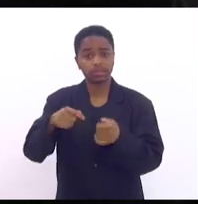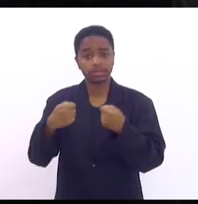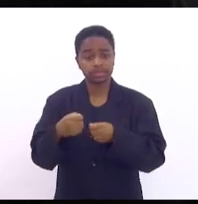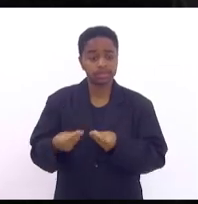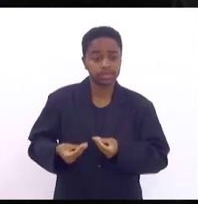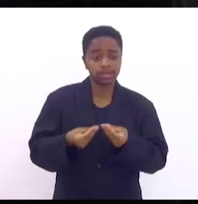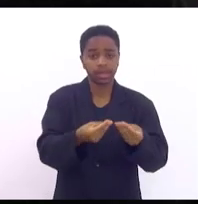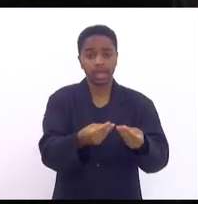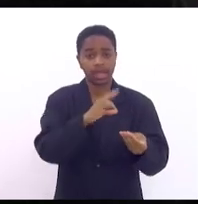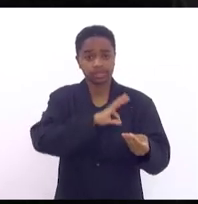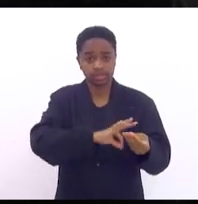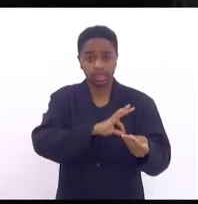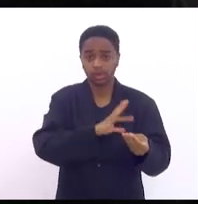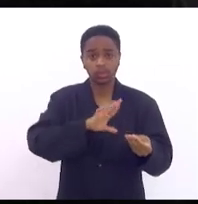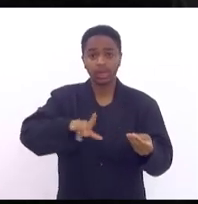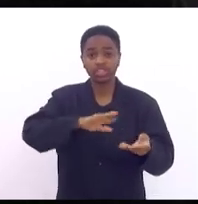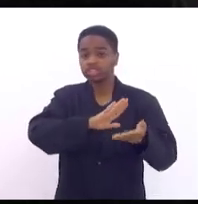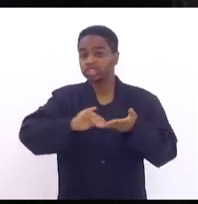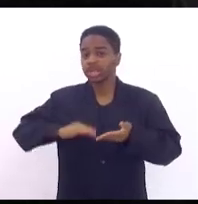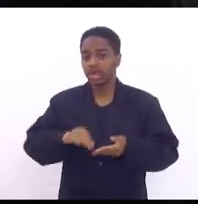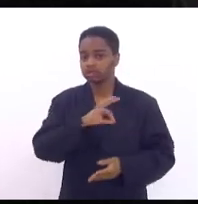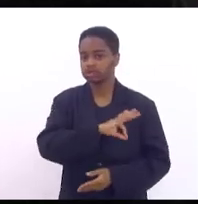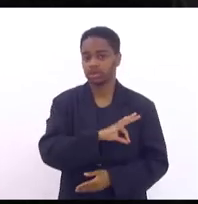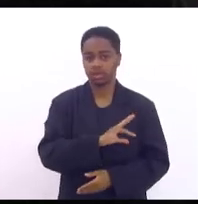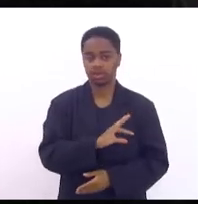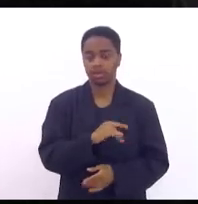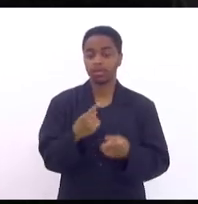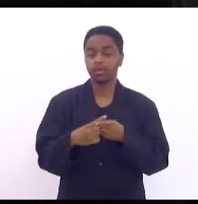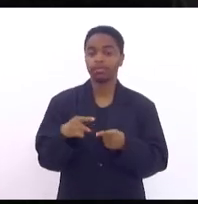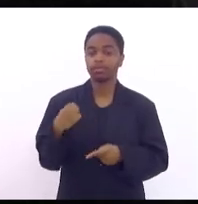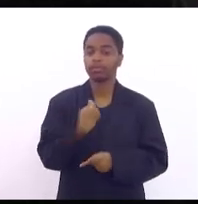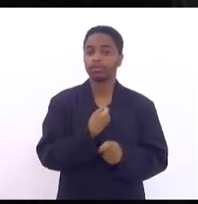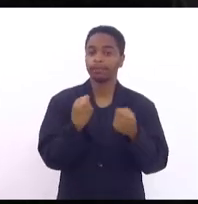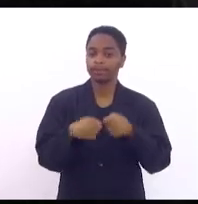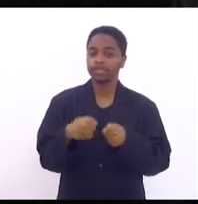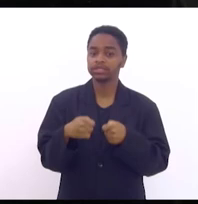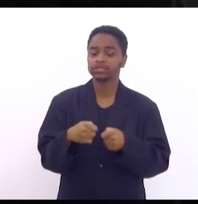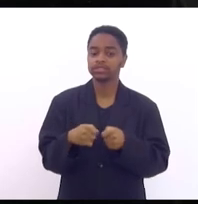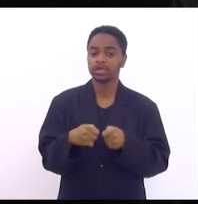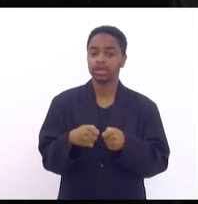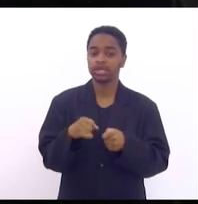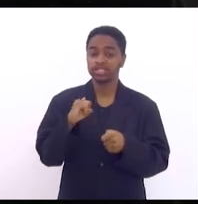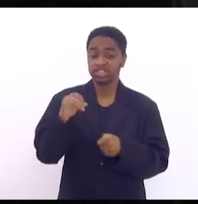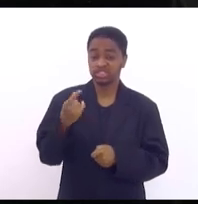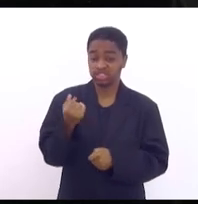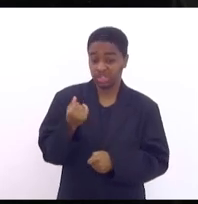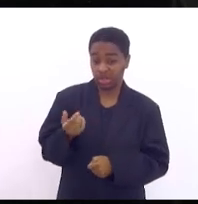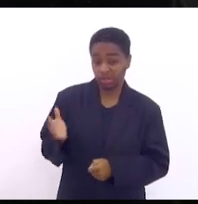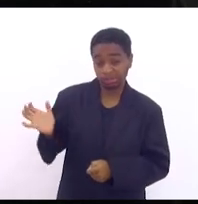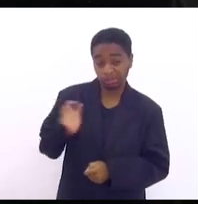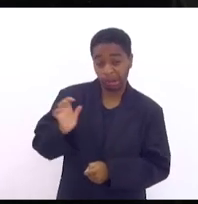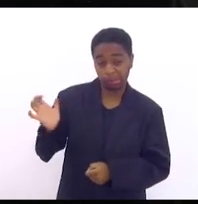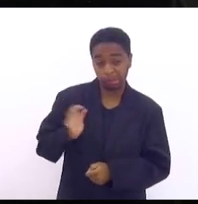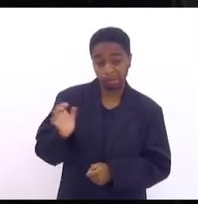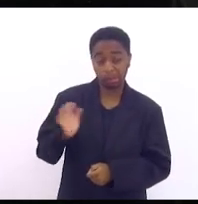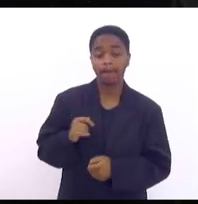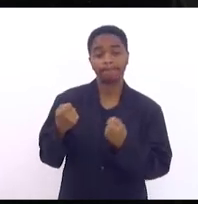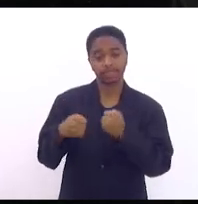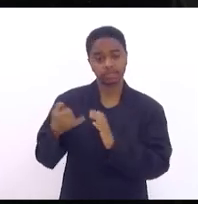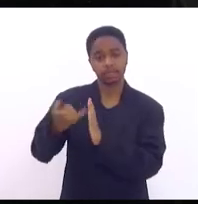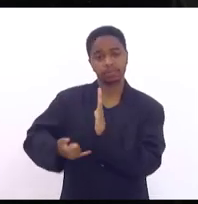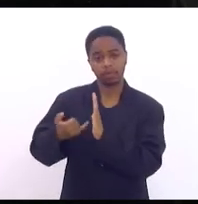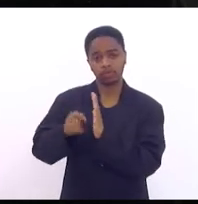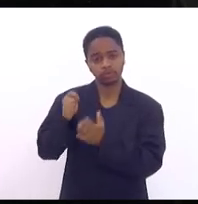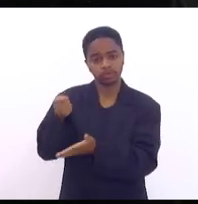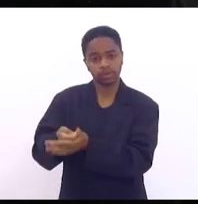trabalhador e não tirar da mão dele. A gente precisa taxar grandes fortunas. Eu sei que esse é um debate federal, não concerne